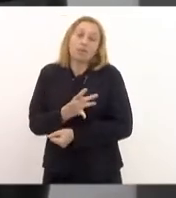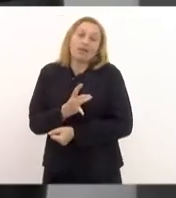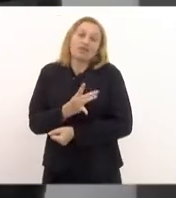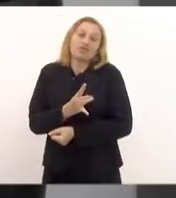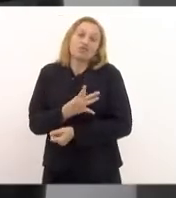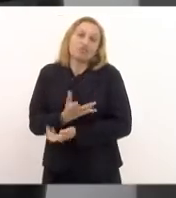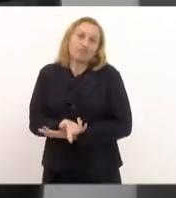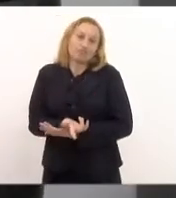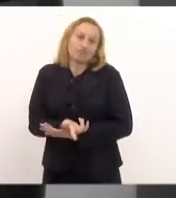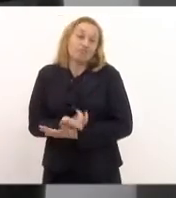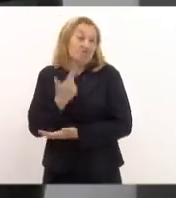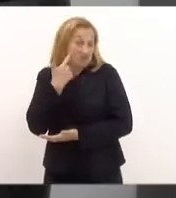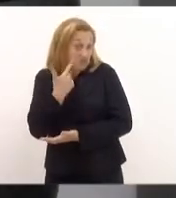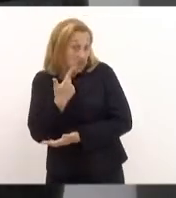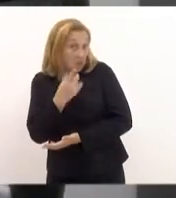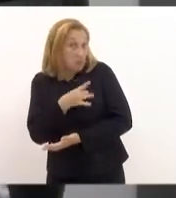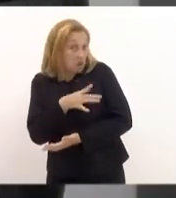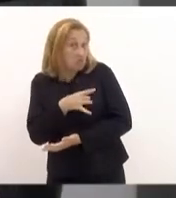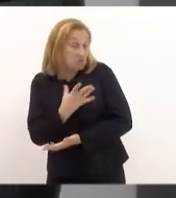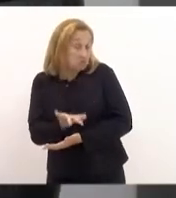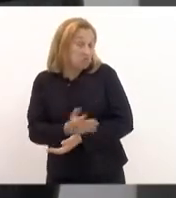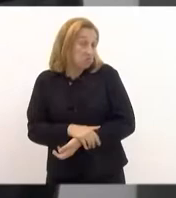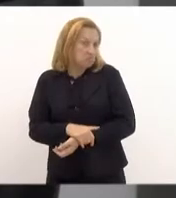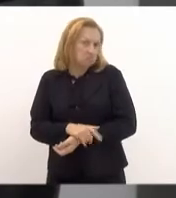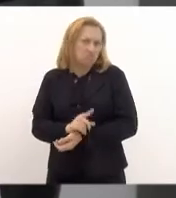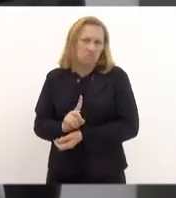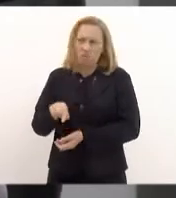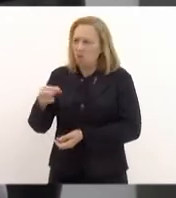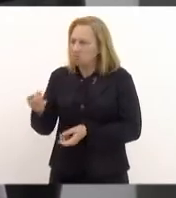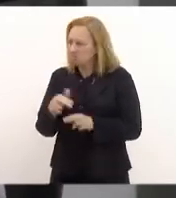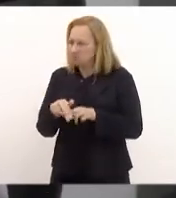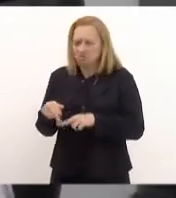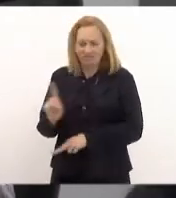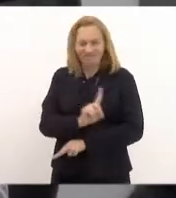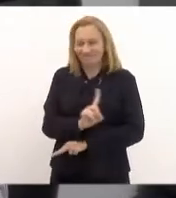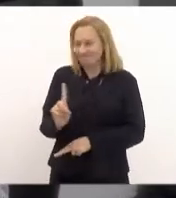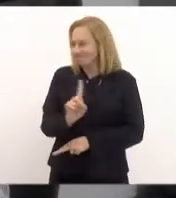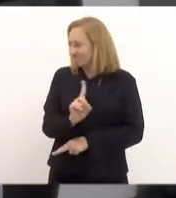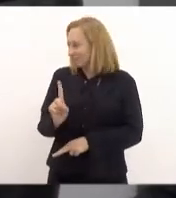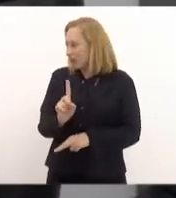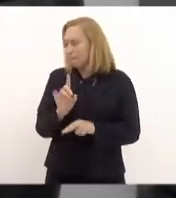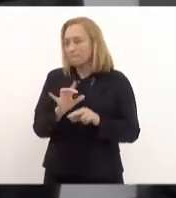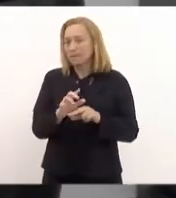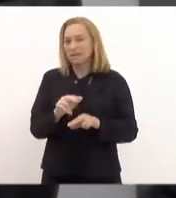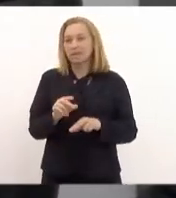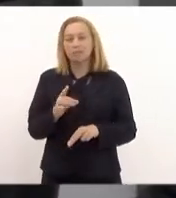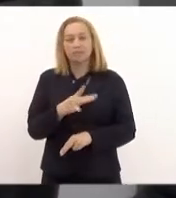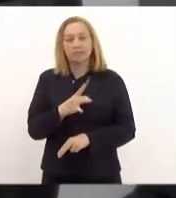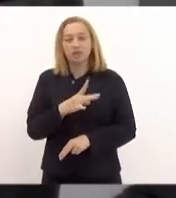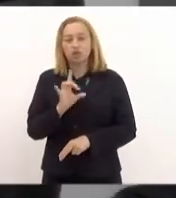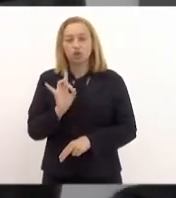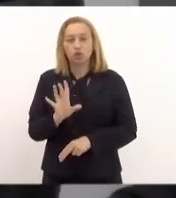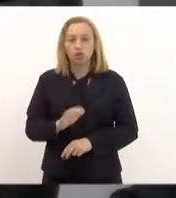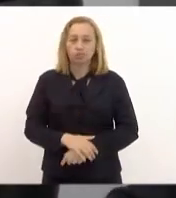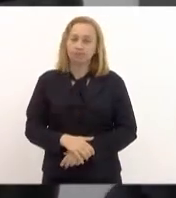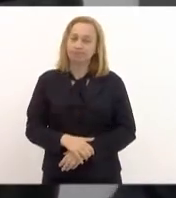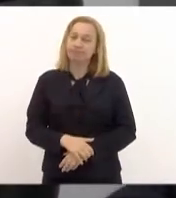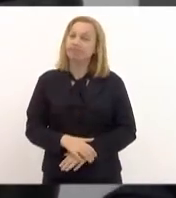Veja bem, por medo. Não põe outra coisa. Né? Por medo. E é